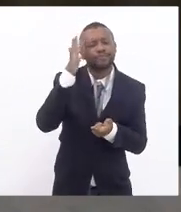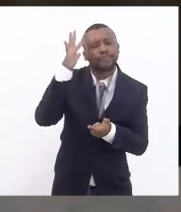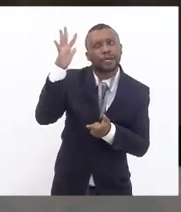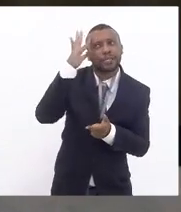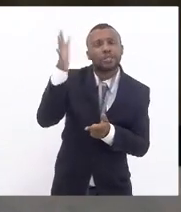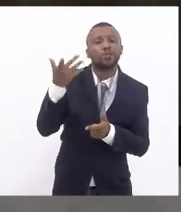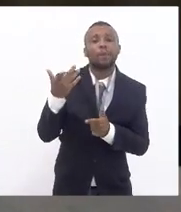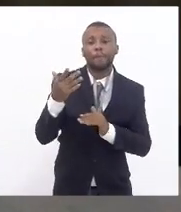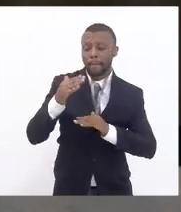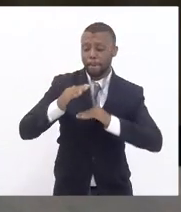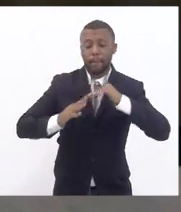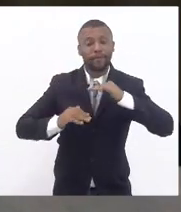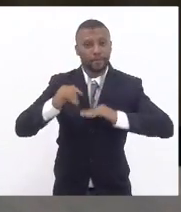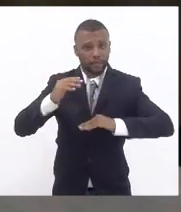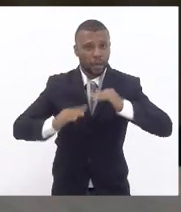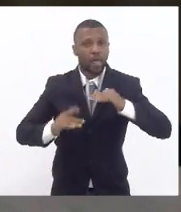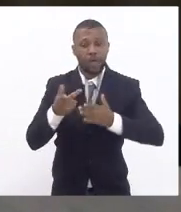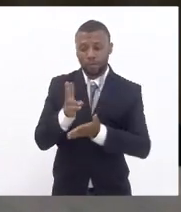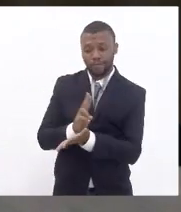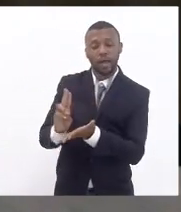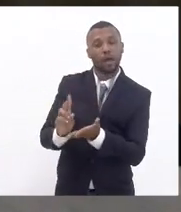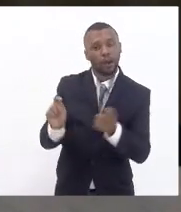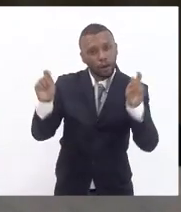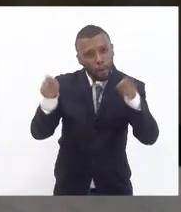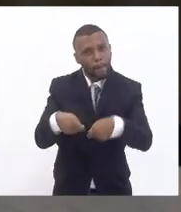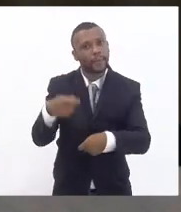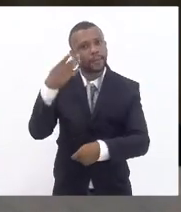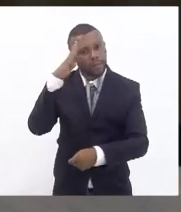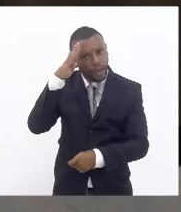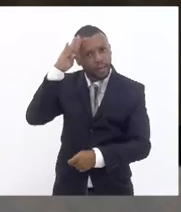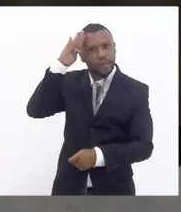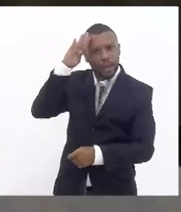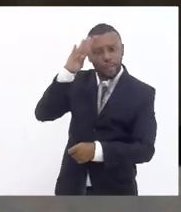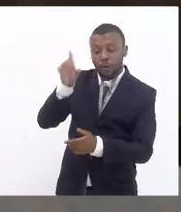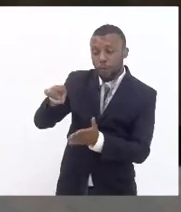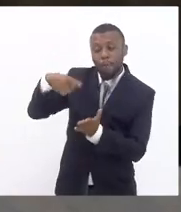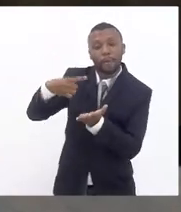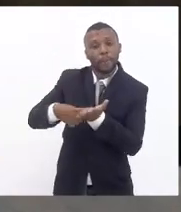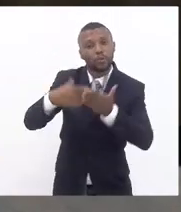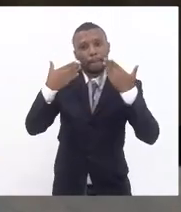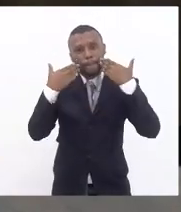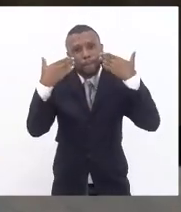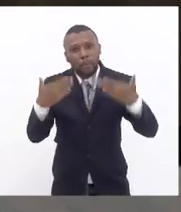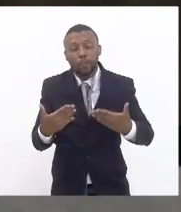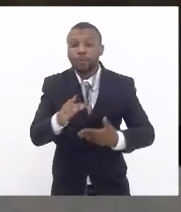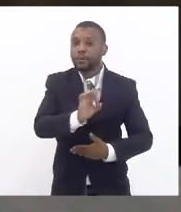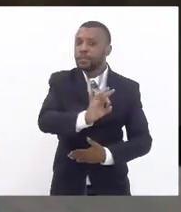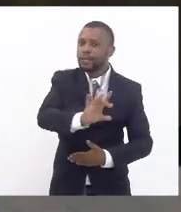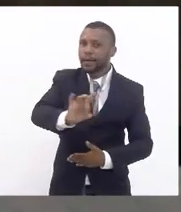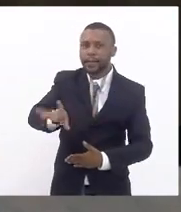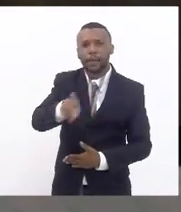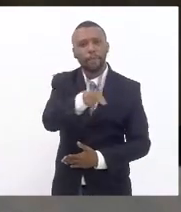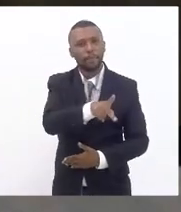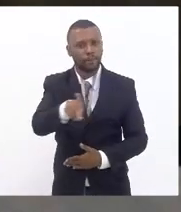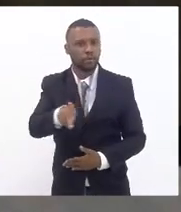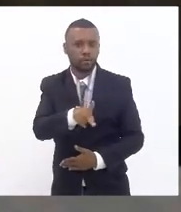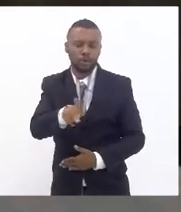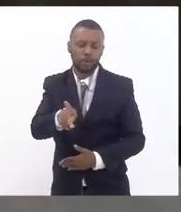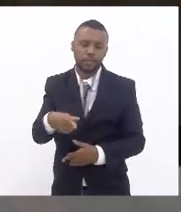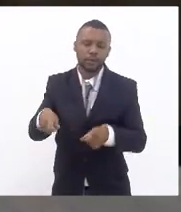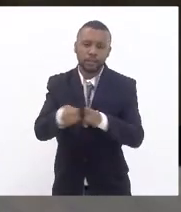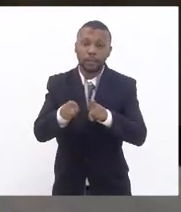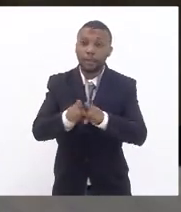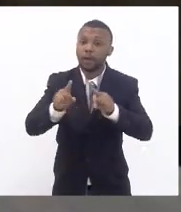e com a competência acadêmica e compromisso público desses professores e dessas professoras. Sem falar dos demais